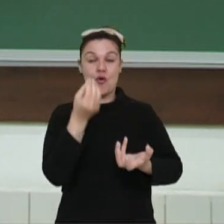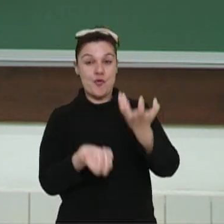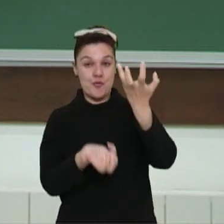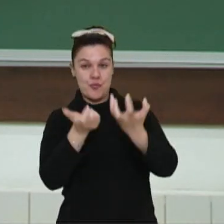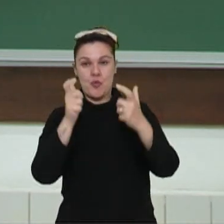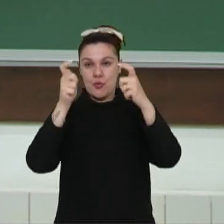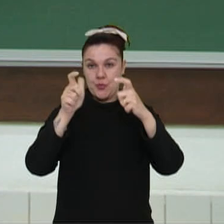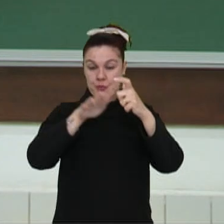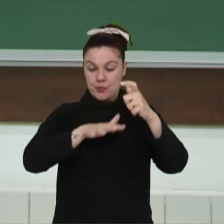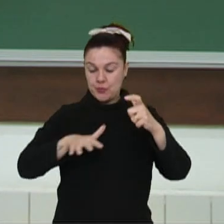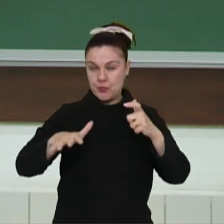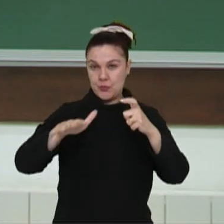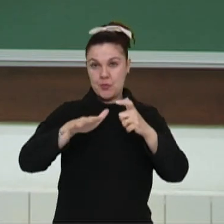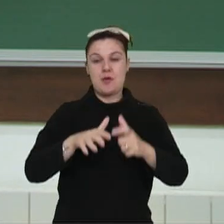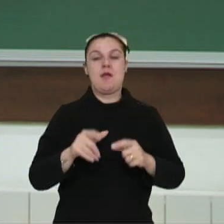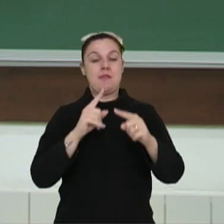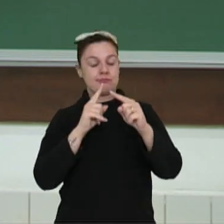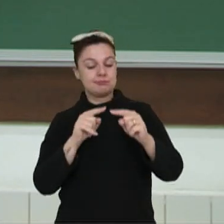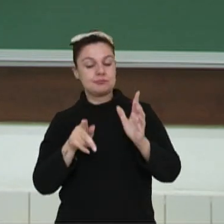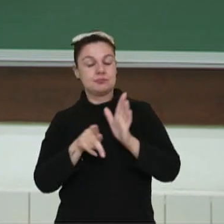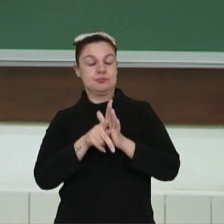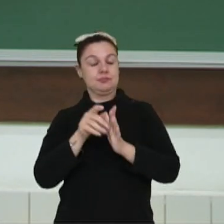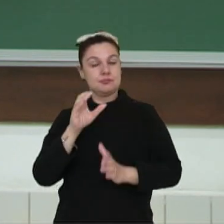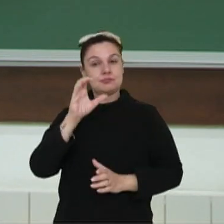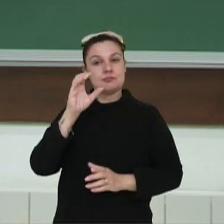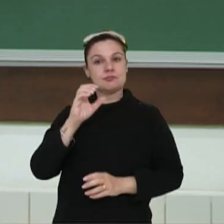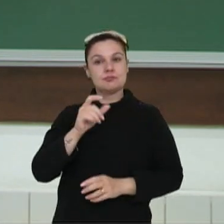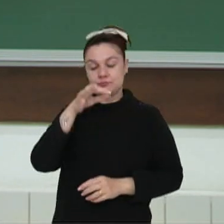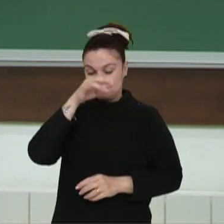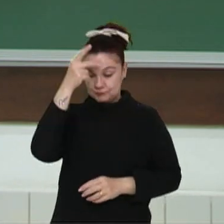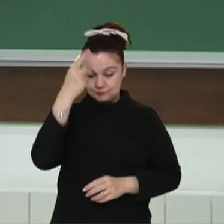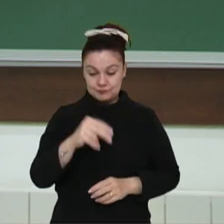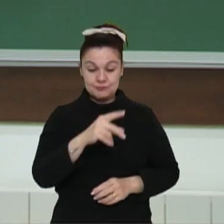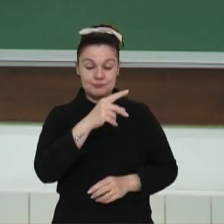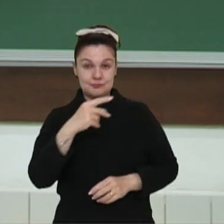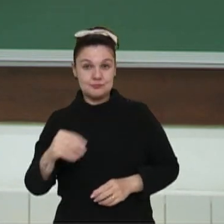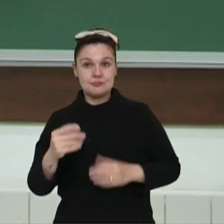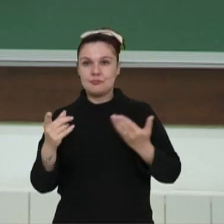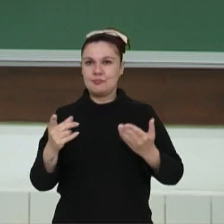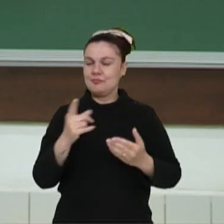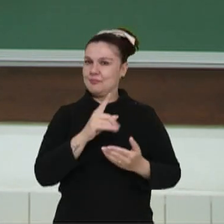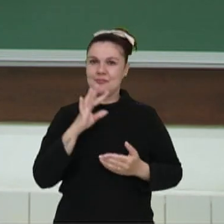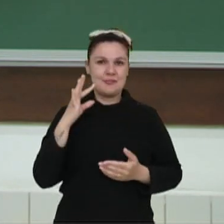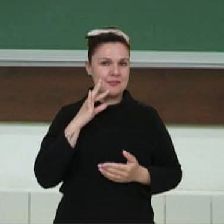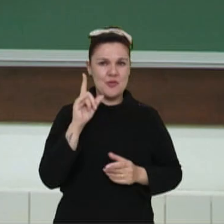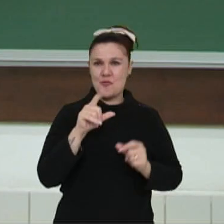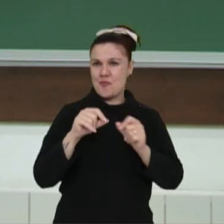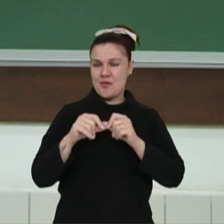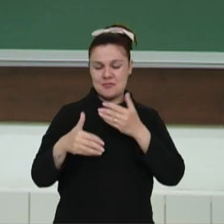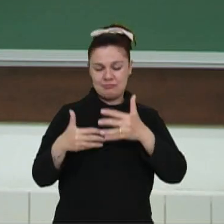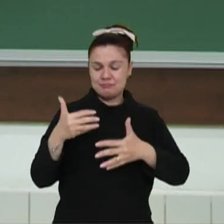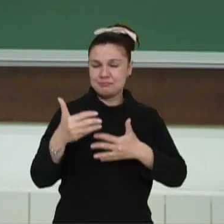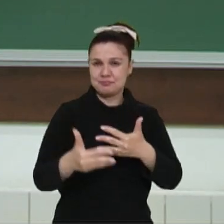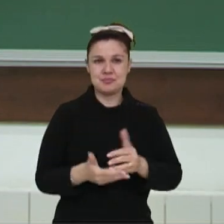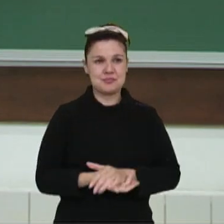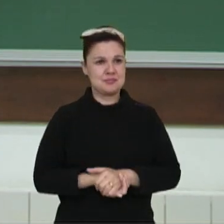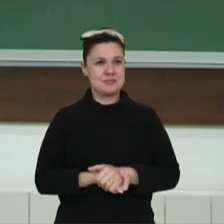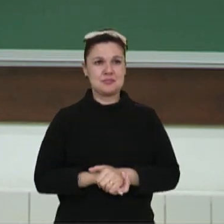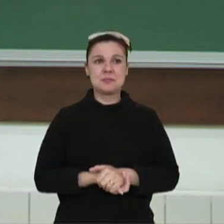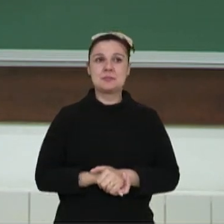terreiros e, né, não é legal, é racismo, não continuem reproduzindo esse tipo de